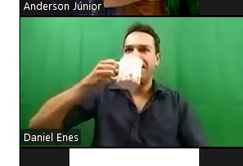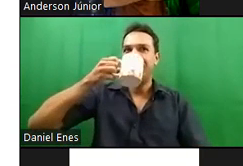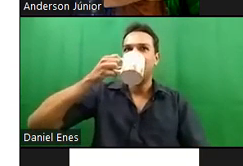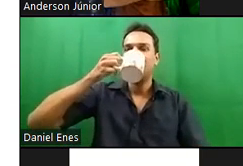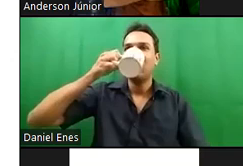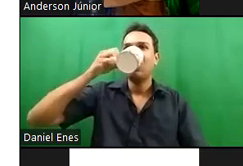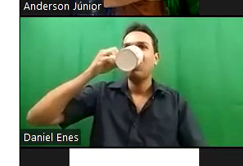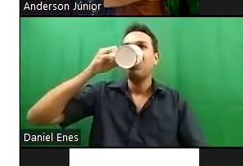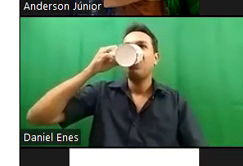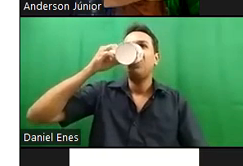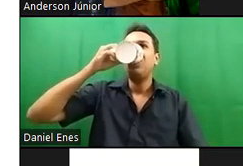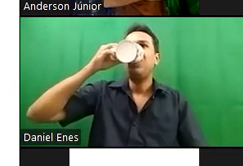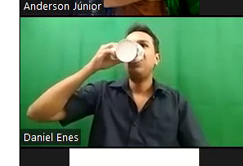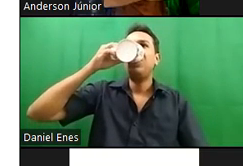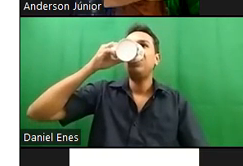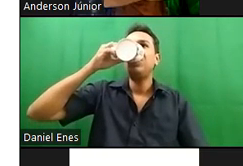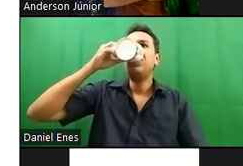trata?